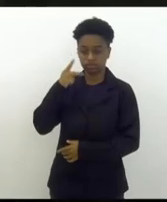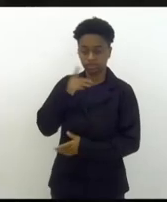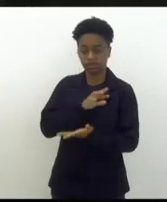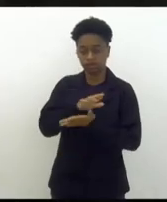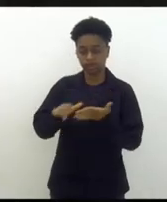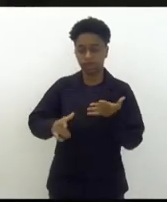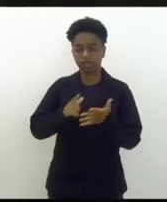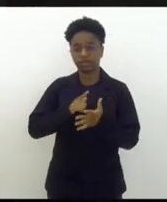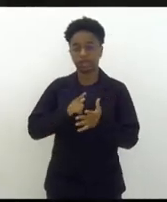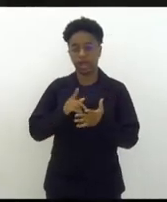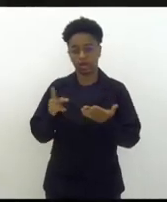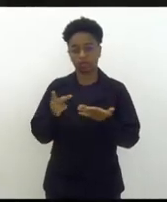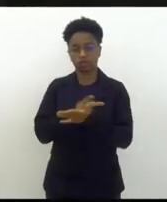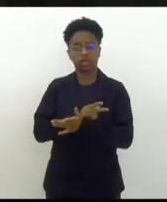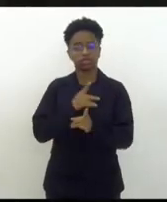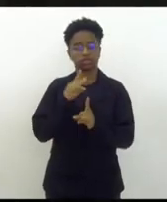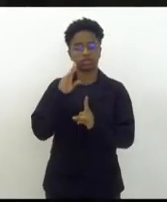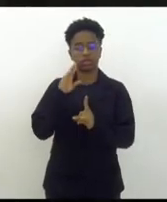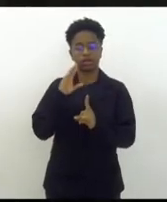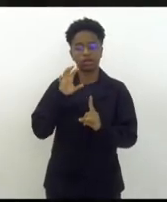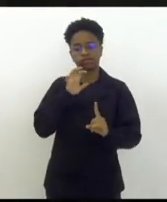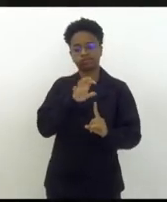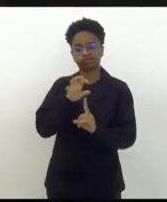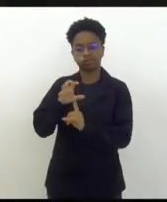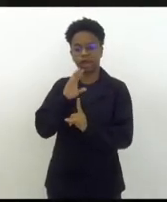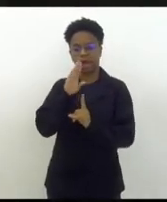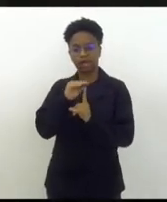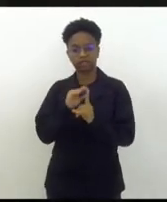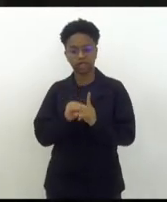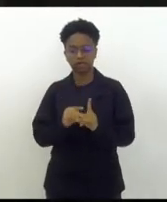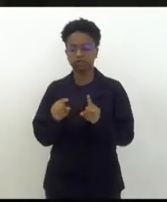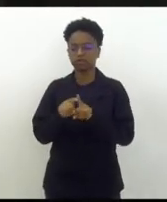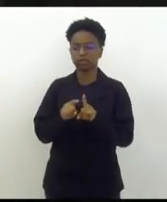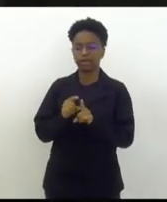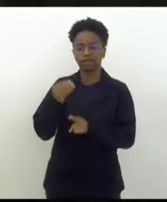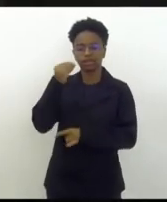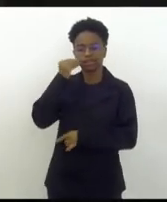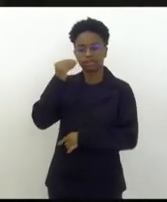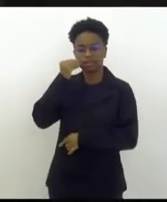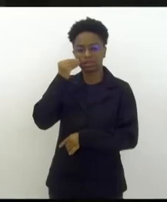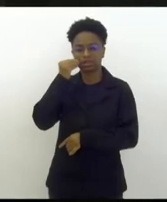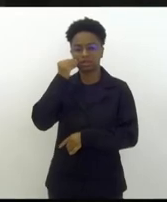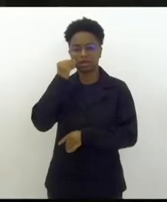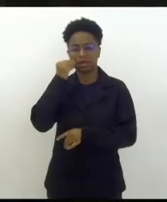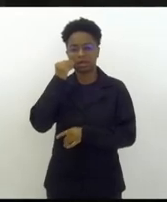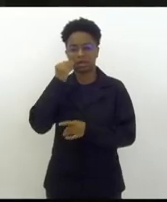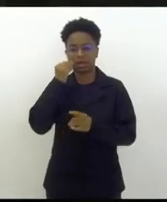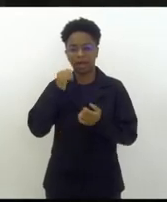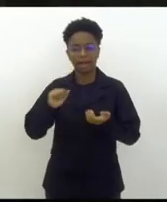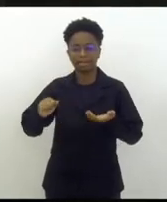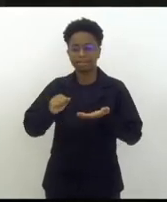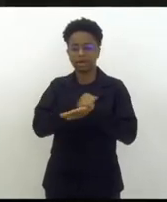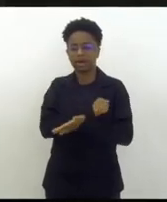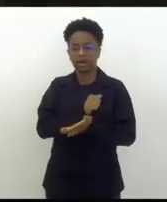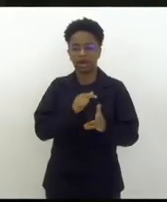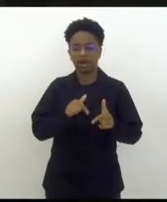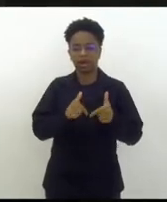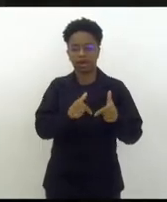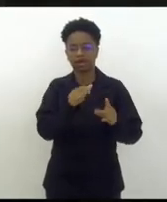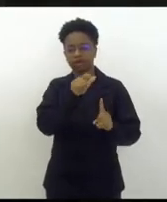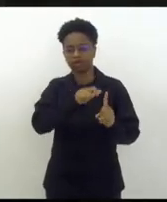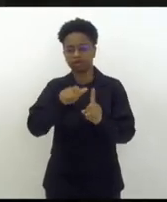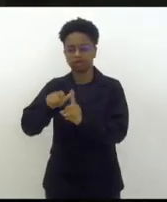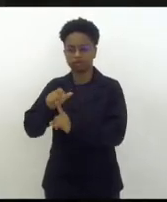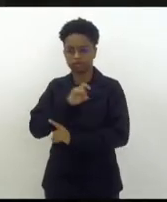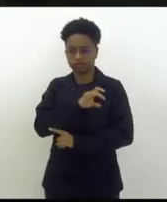de assédios vários tipos de tentativa de inviabilizar os seus mandatos então eu quero aqui